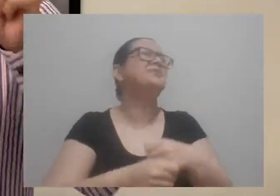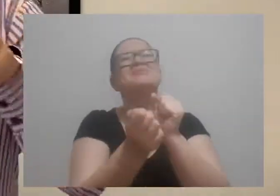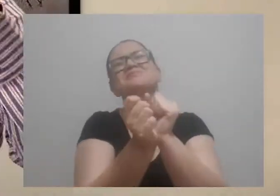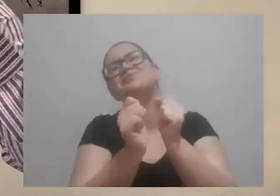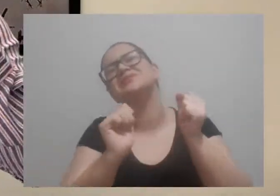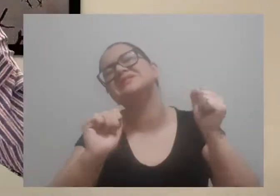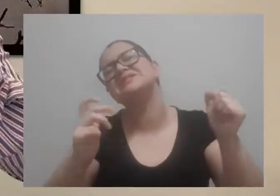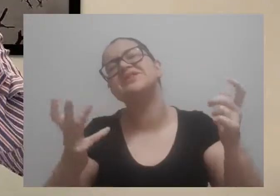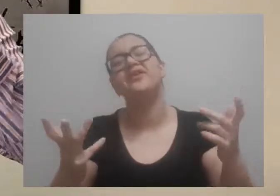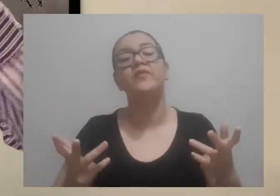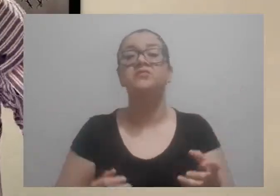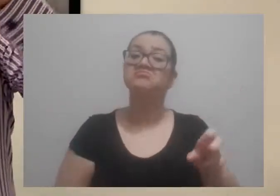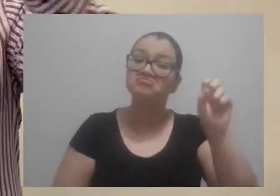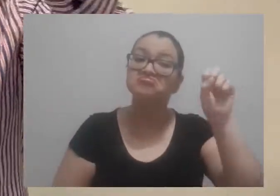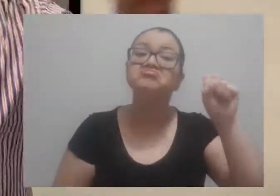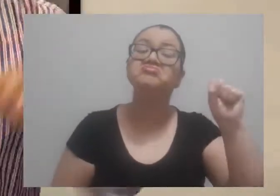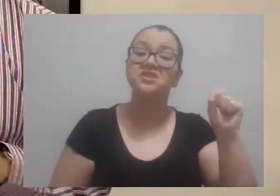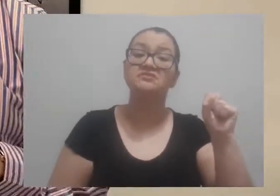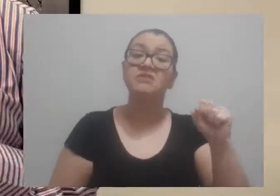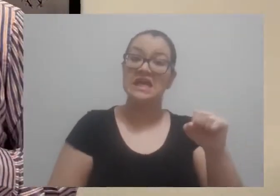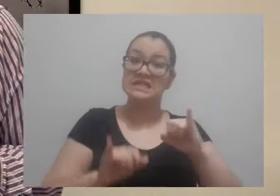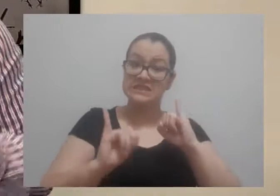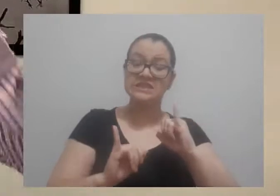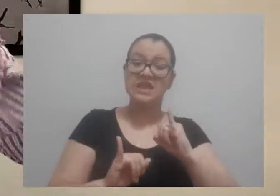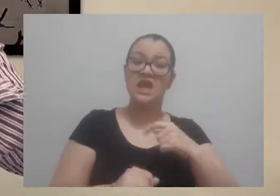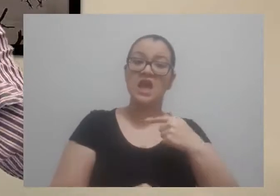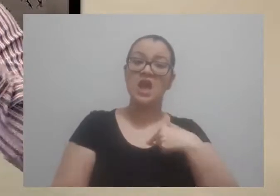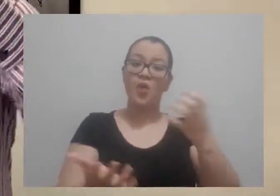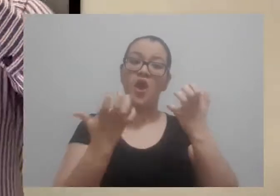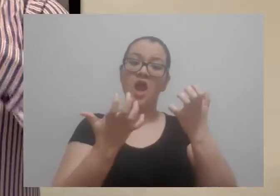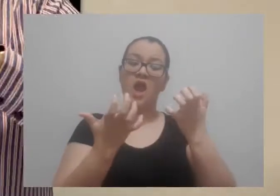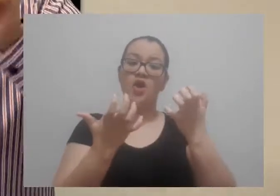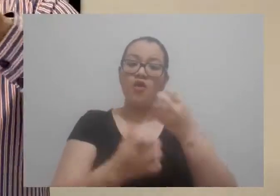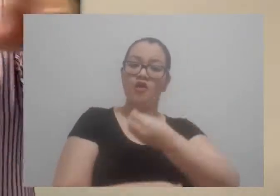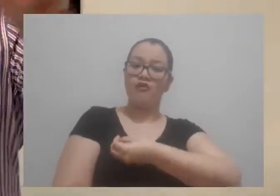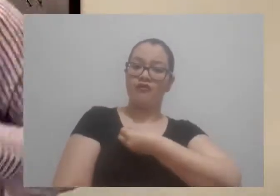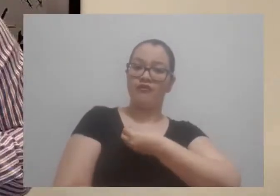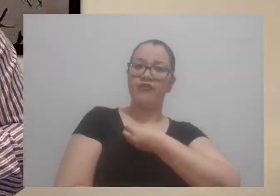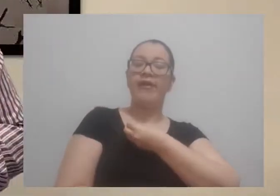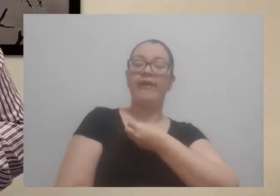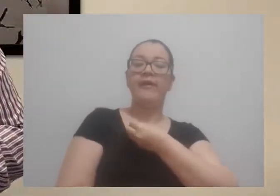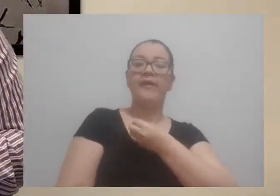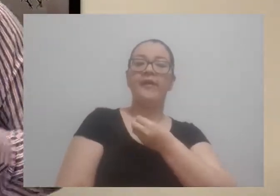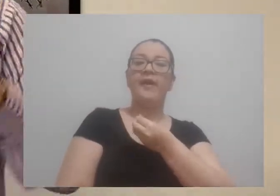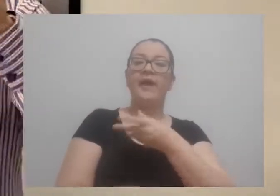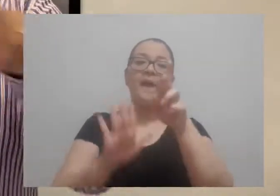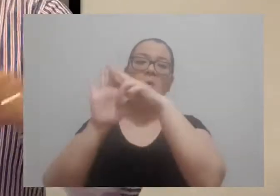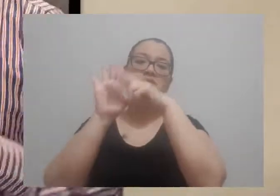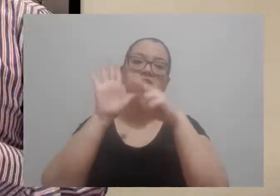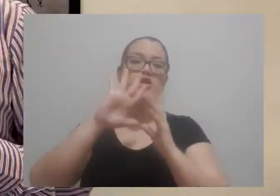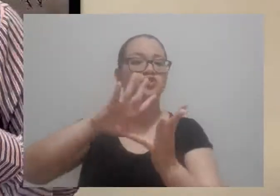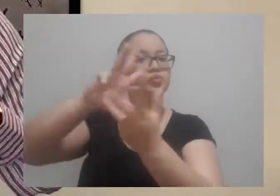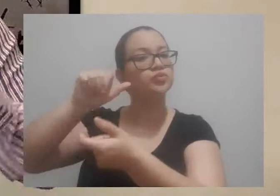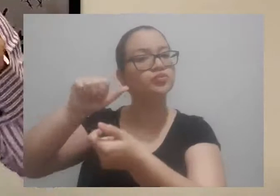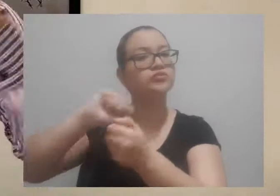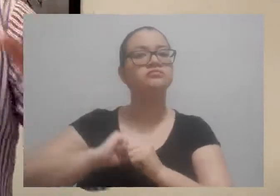se nós vivermos pelos princípios do mundo. É impraticável quando nós não somos regenerados. É